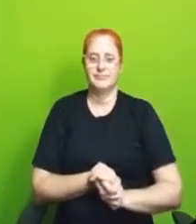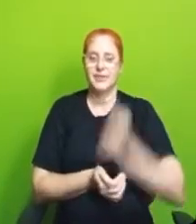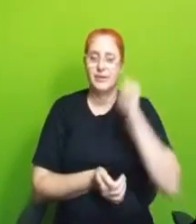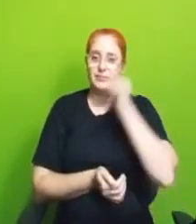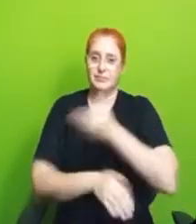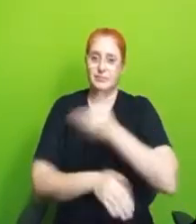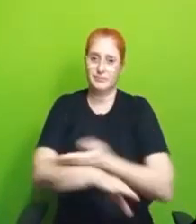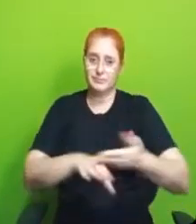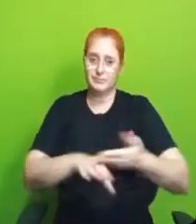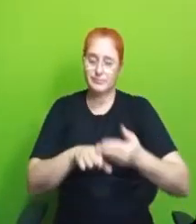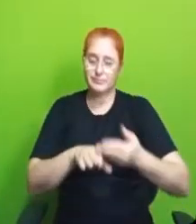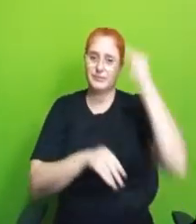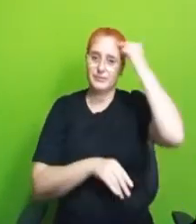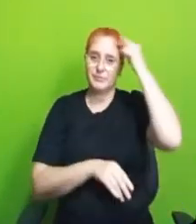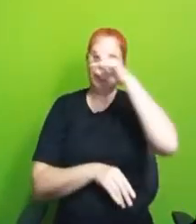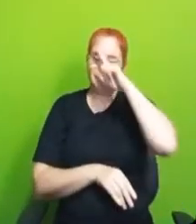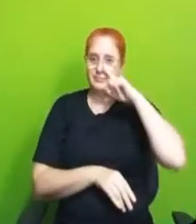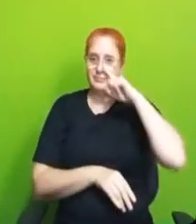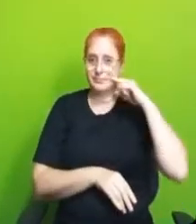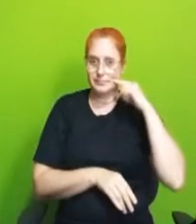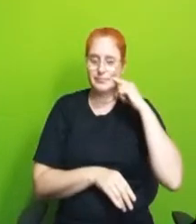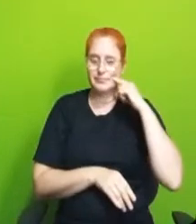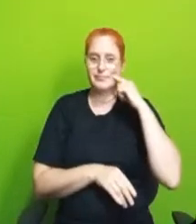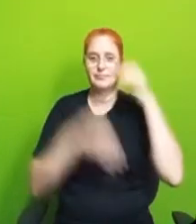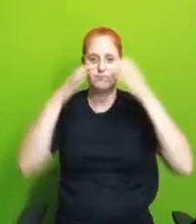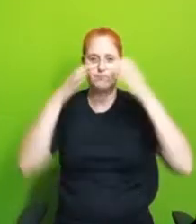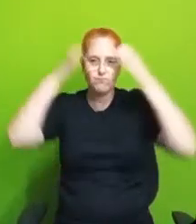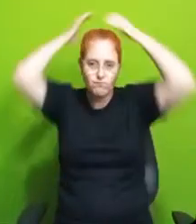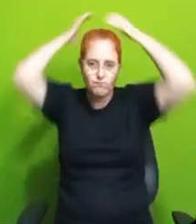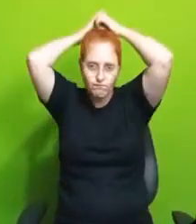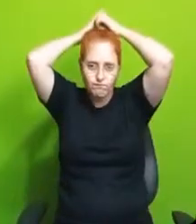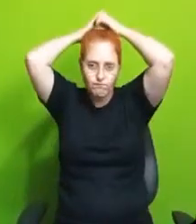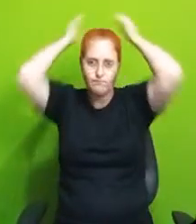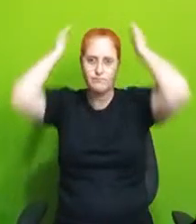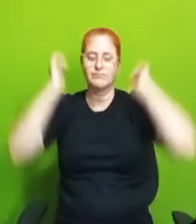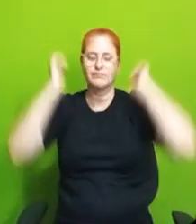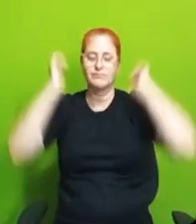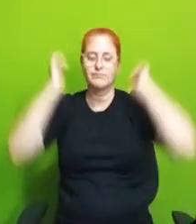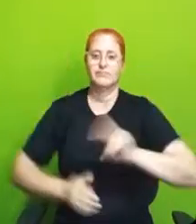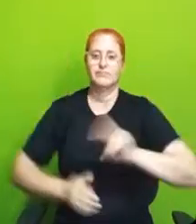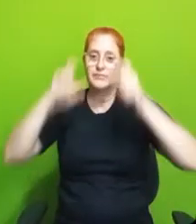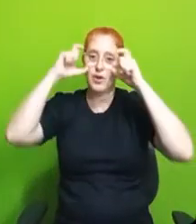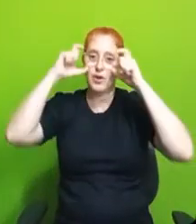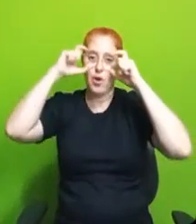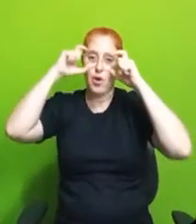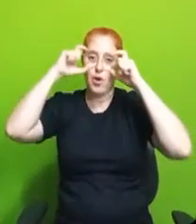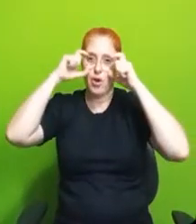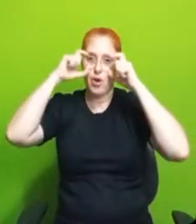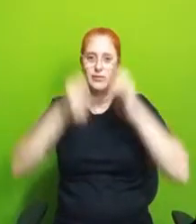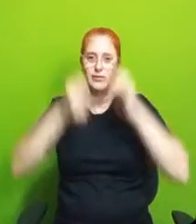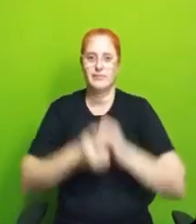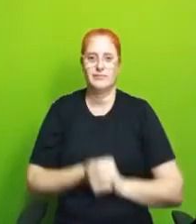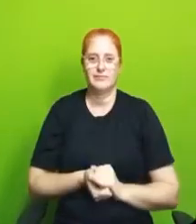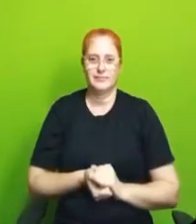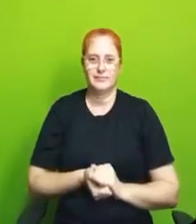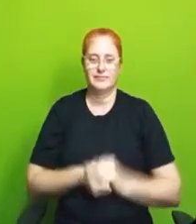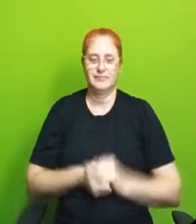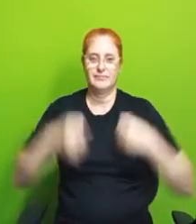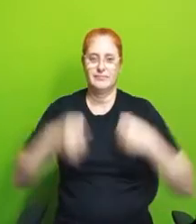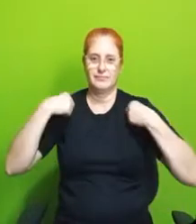ruivos. Os cabelos dela estão presos. Ela usa óculos e está vestida com uma